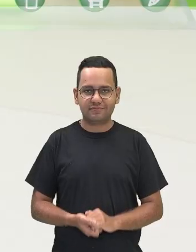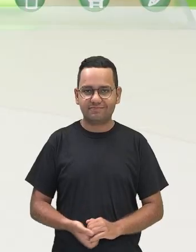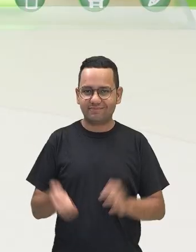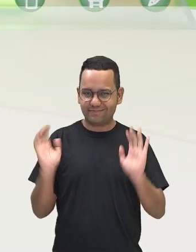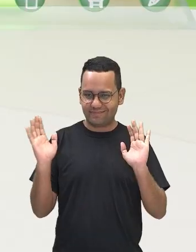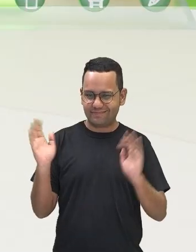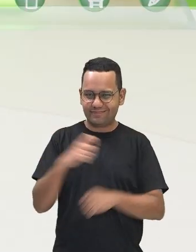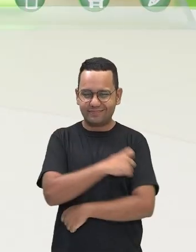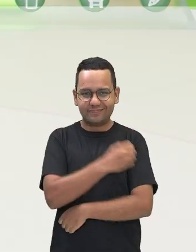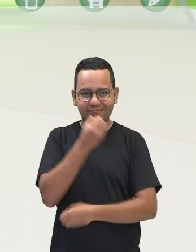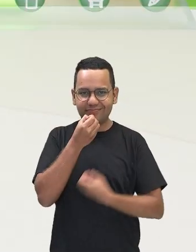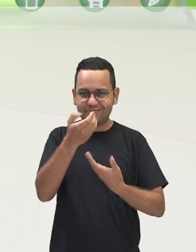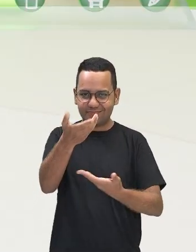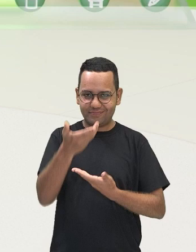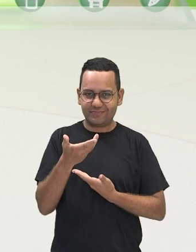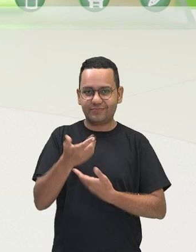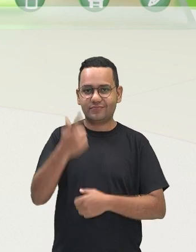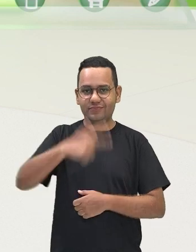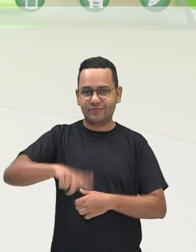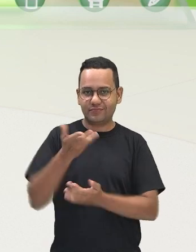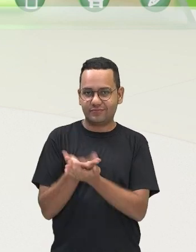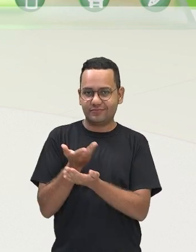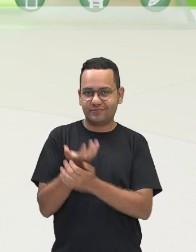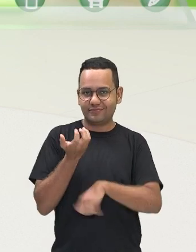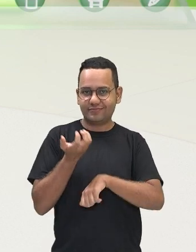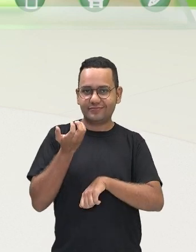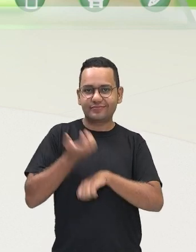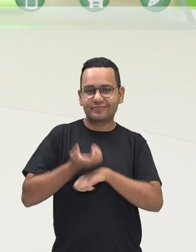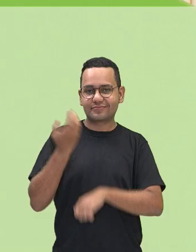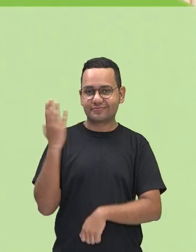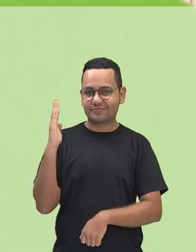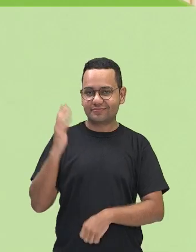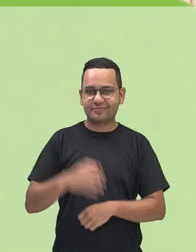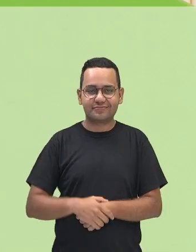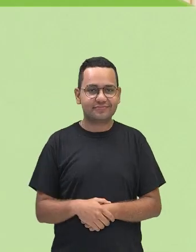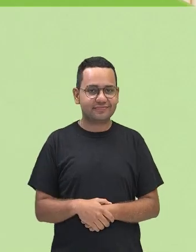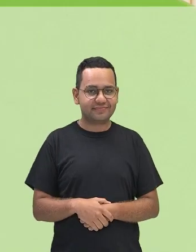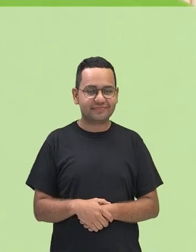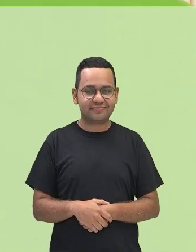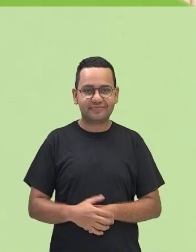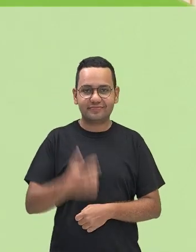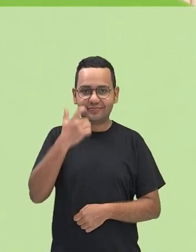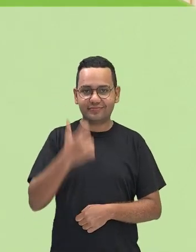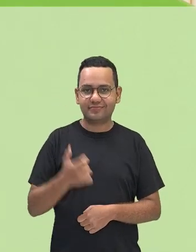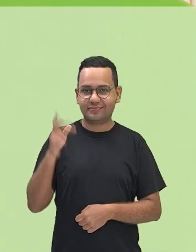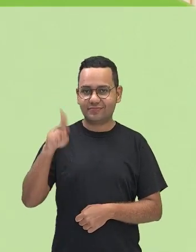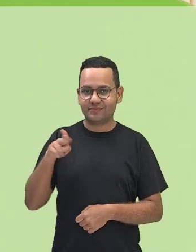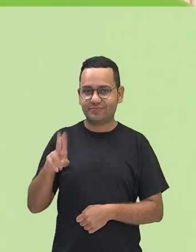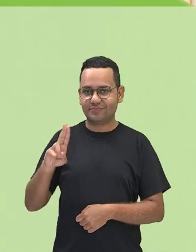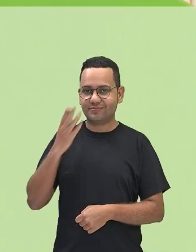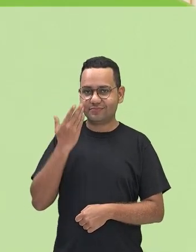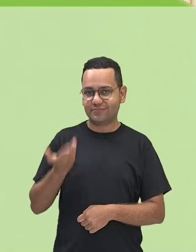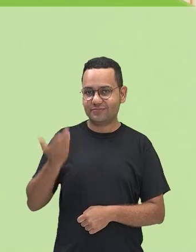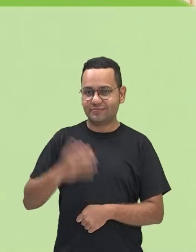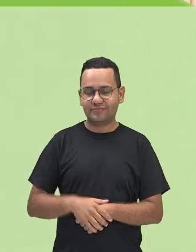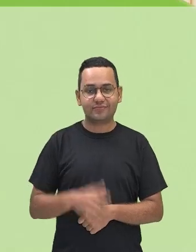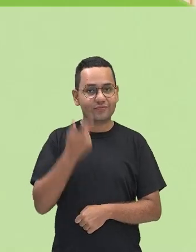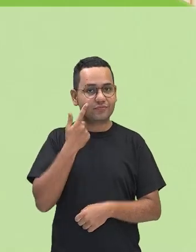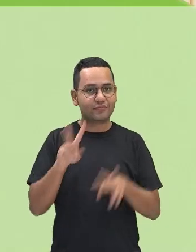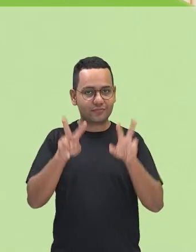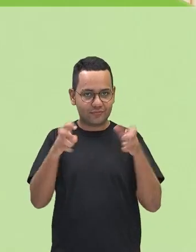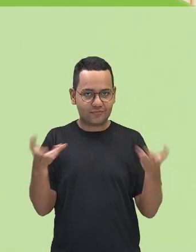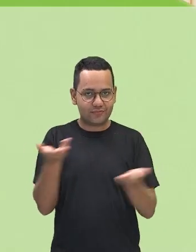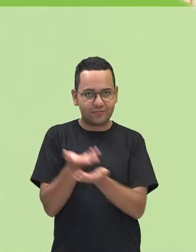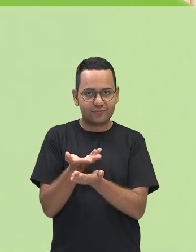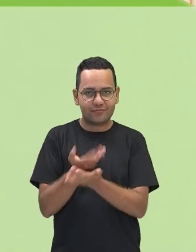Olá, sejam bem-vindos aí para a nossa aula de Biologia. Eu sou o professor Daison Jardim e vamos ver aí o que temos